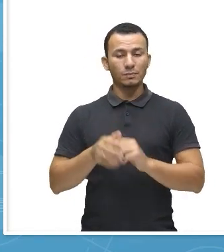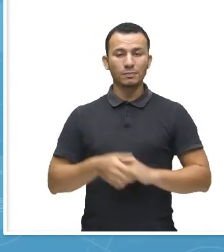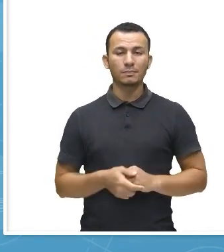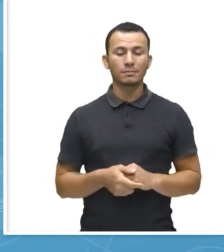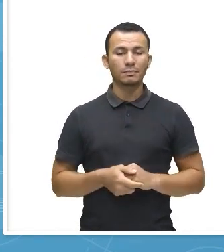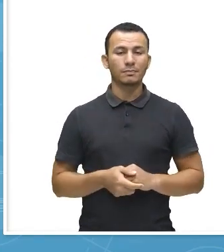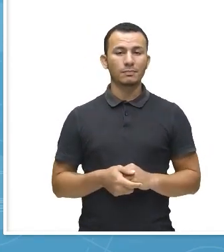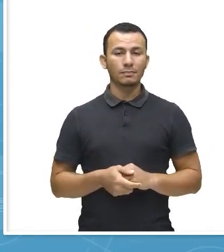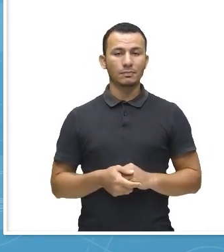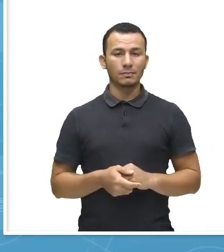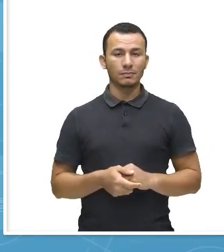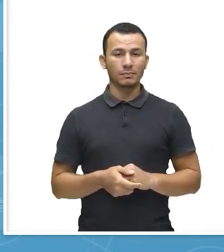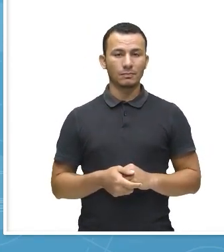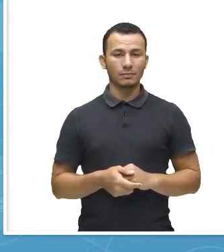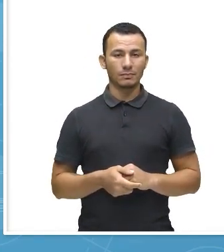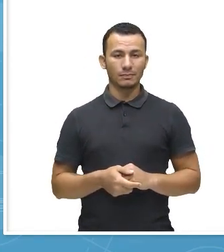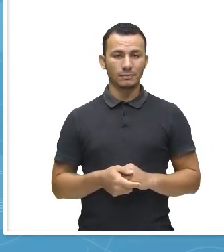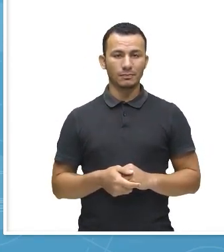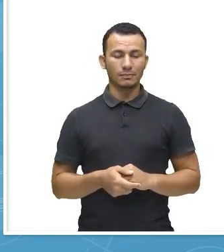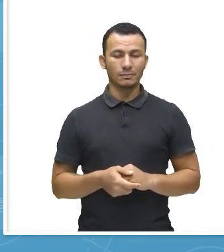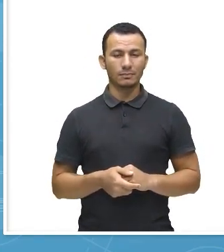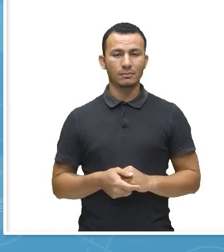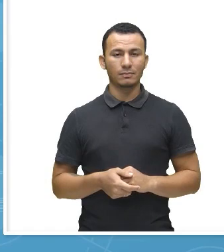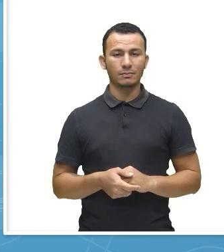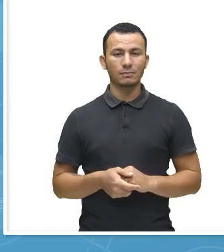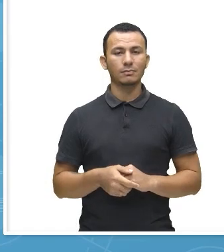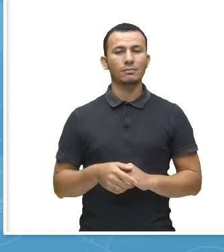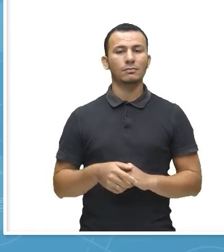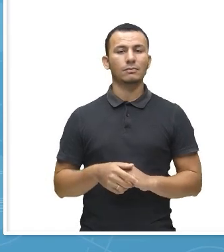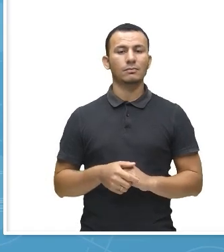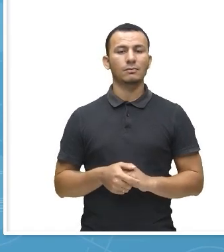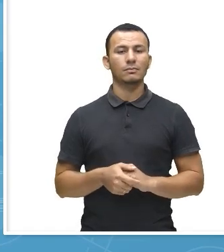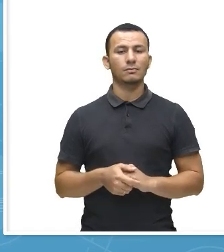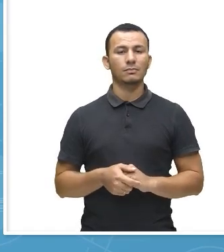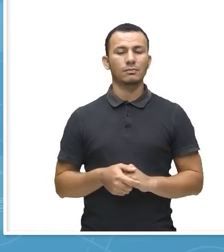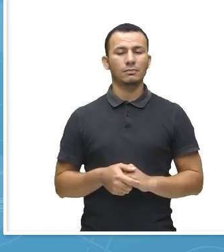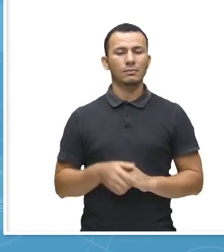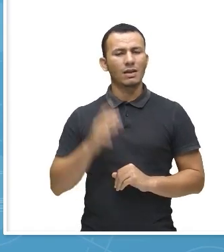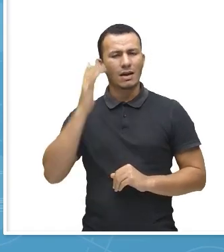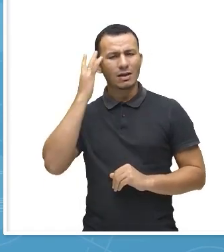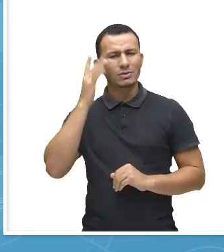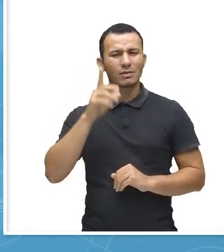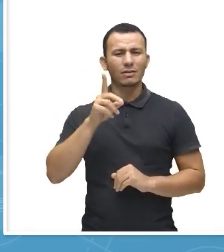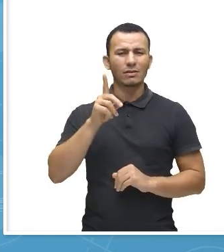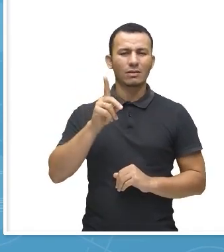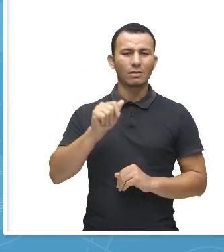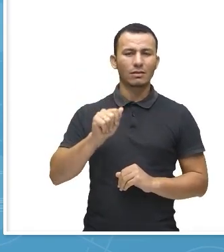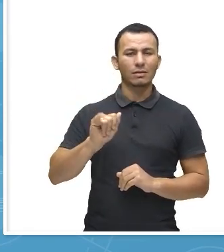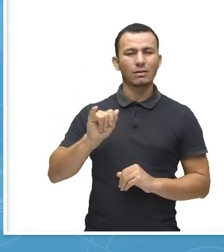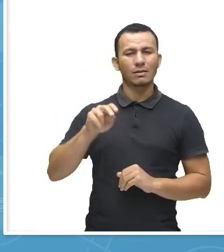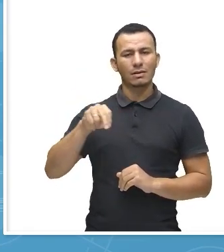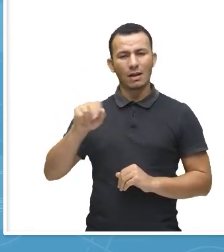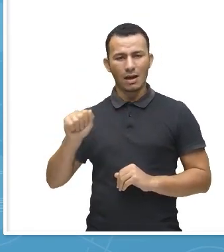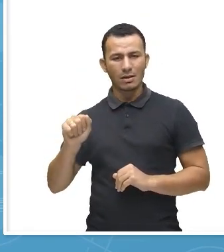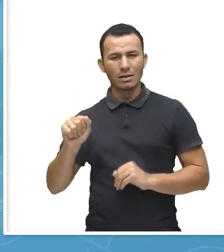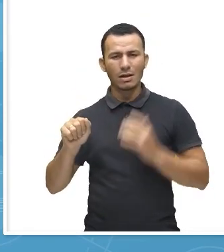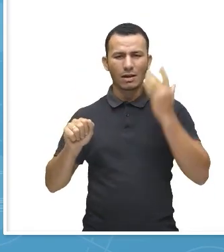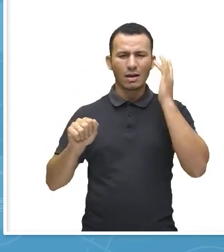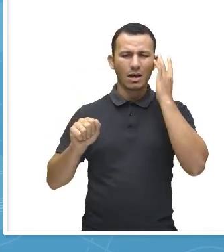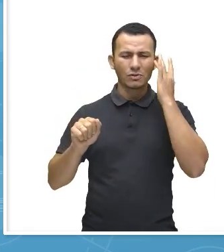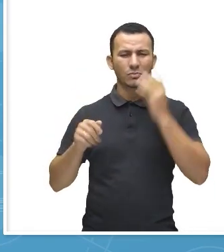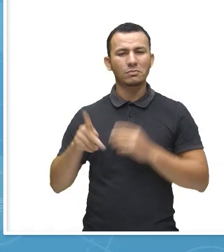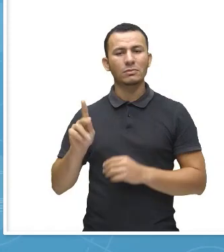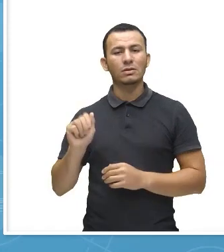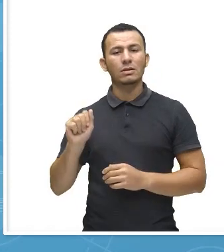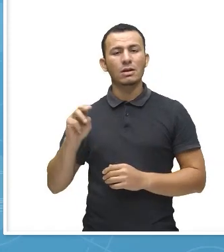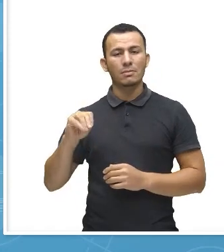uma resposta, olha só. A Dai, acho que é Daina, acho que é isso, né? Daina Camila deve